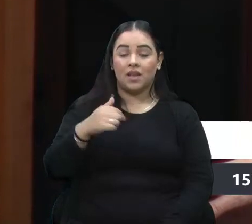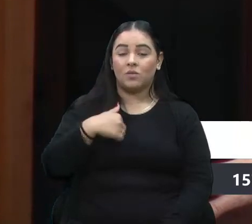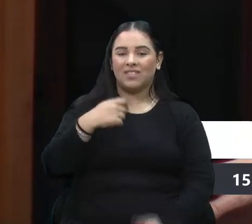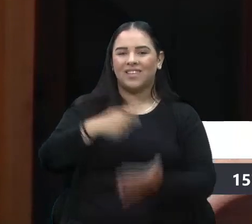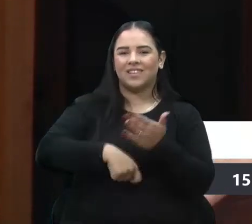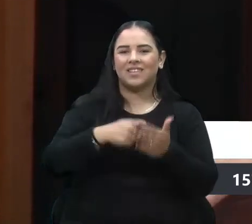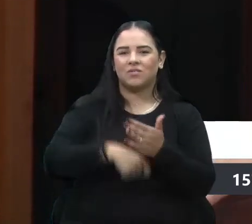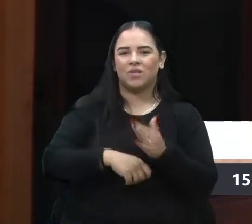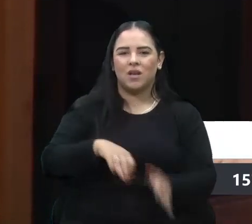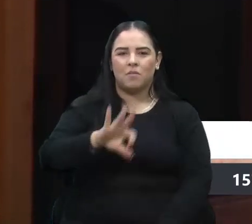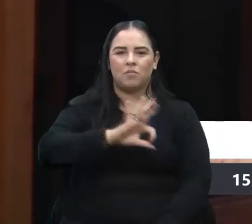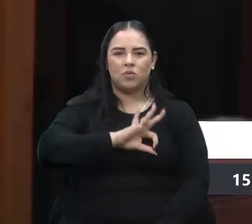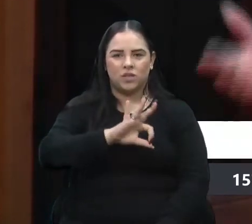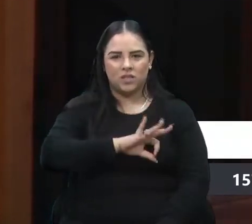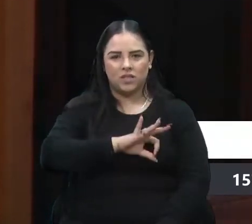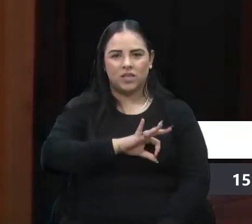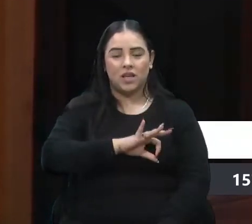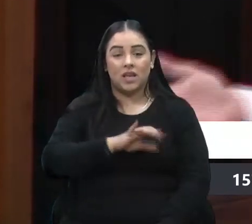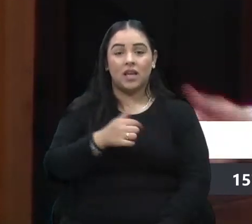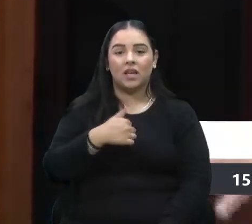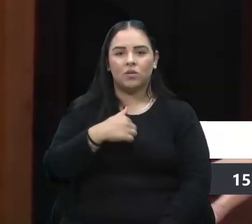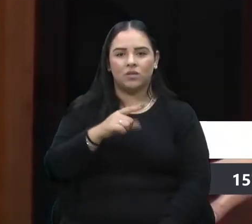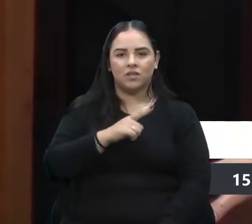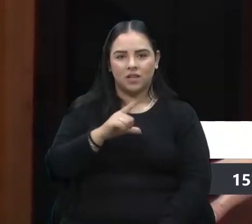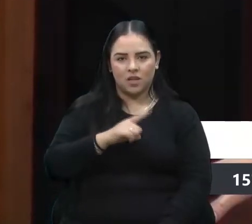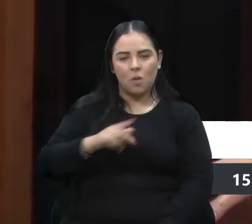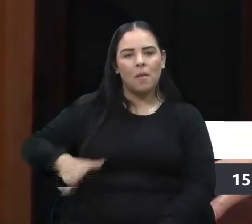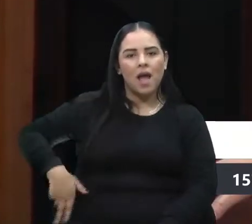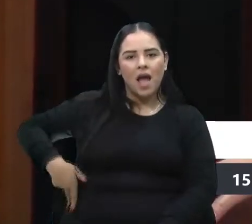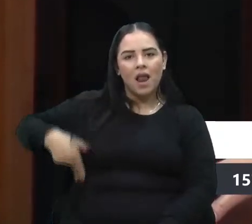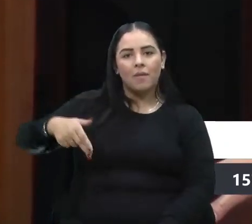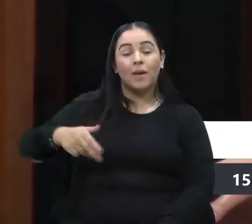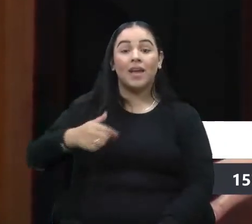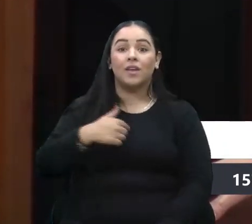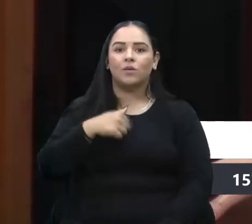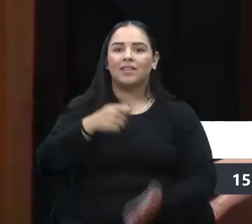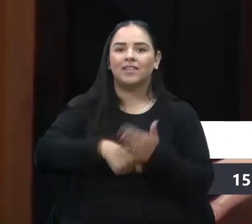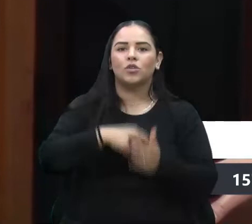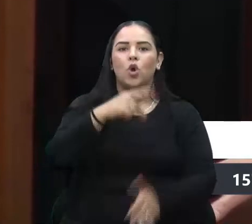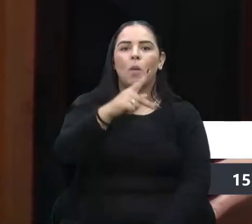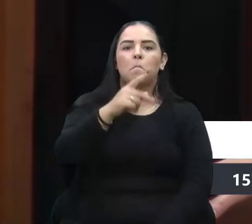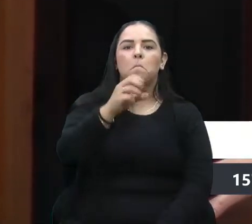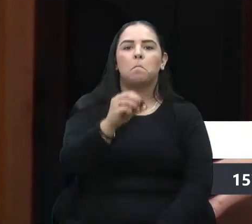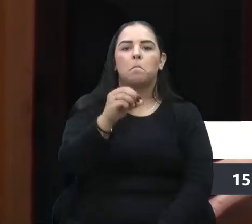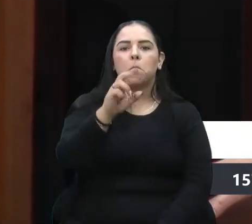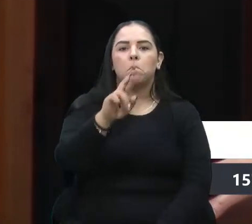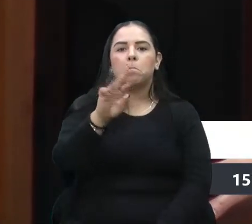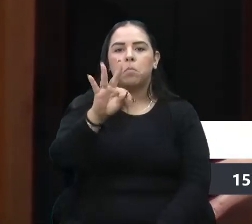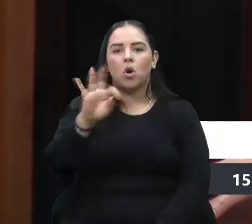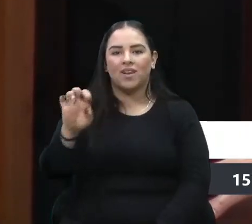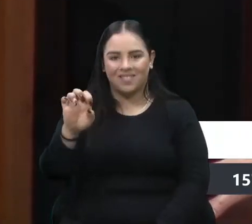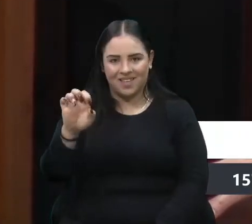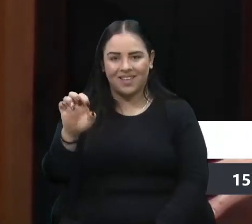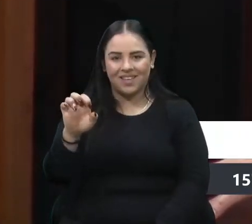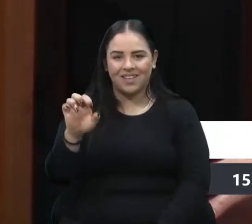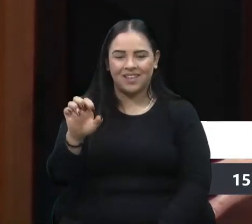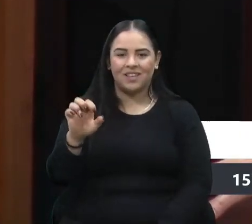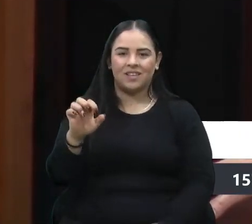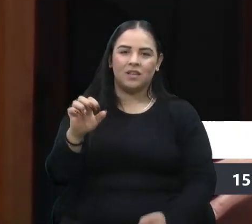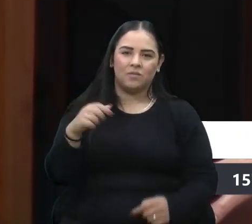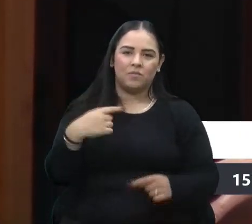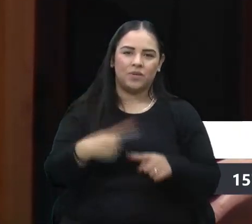Federal tem uma eu tenho uma arma registrada final tô tentando porte já Me negaram duas vezes né porque